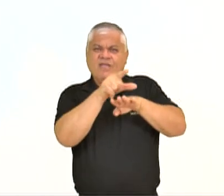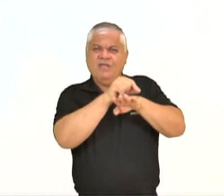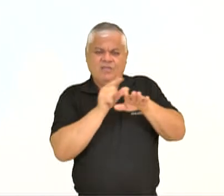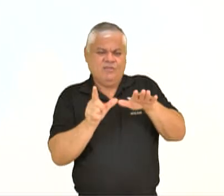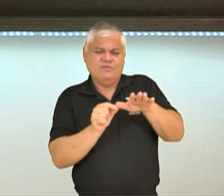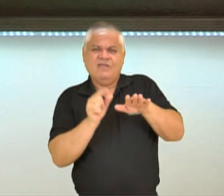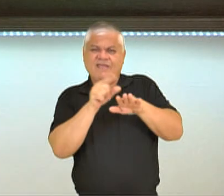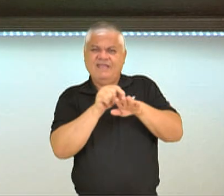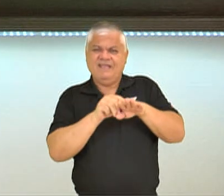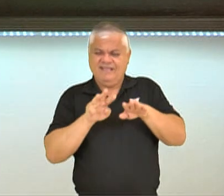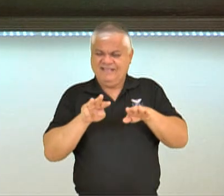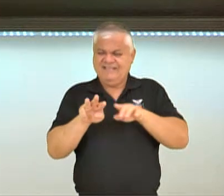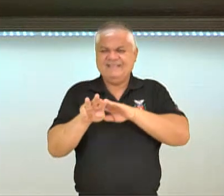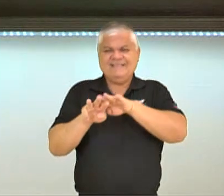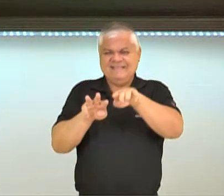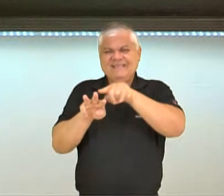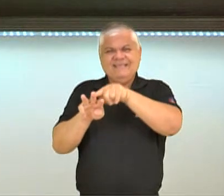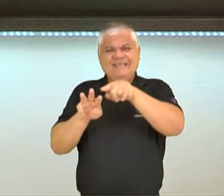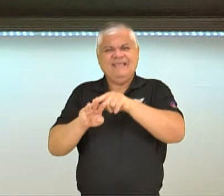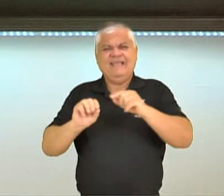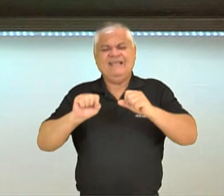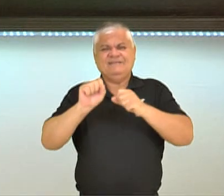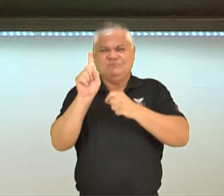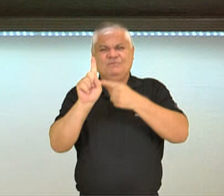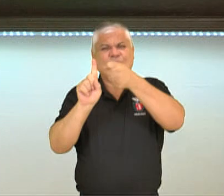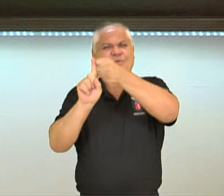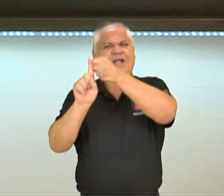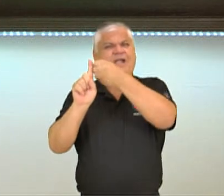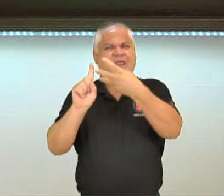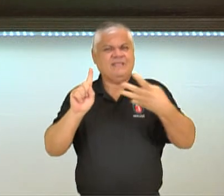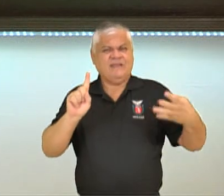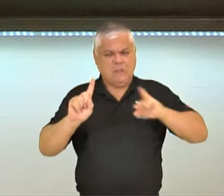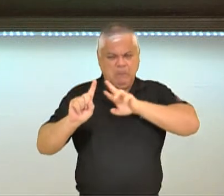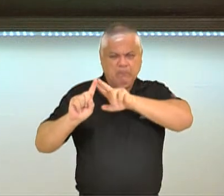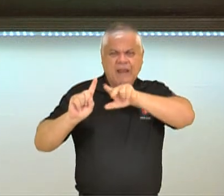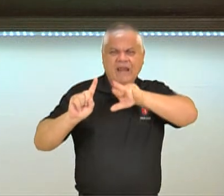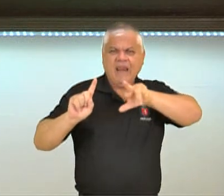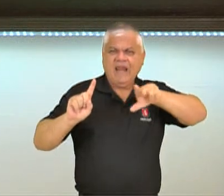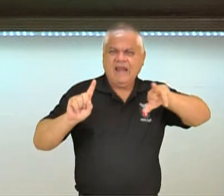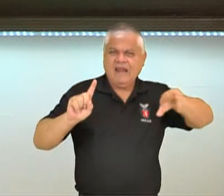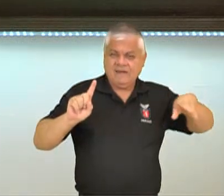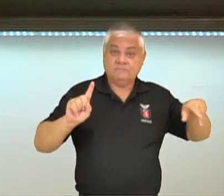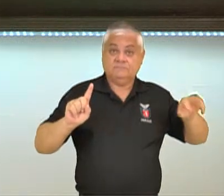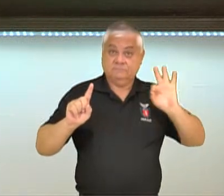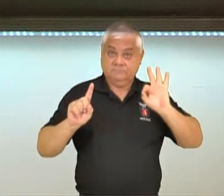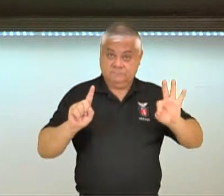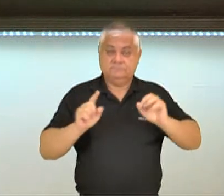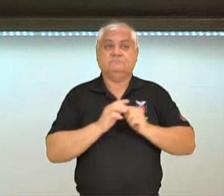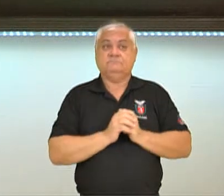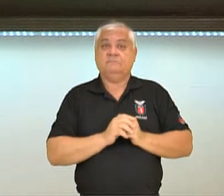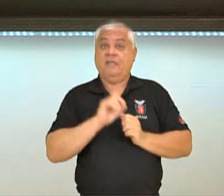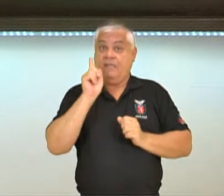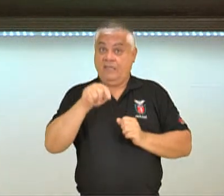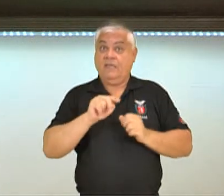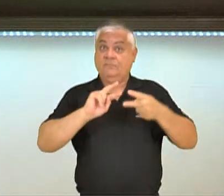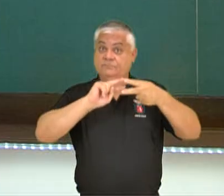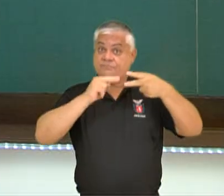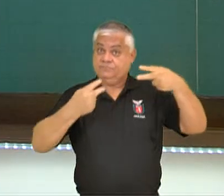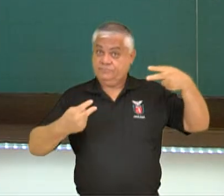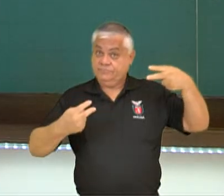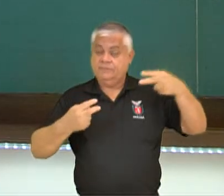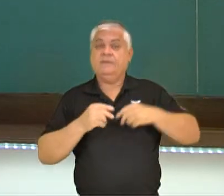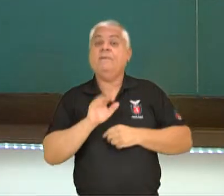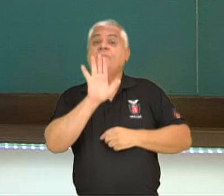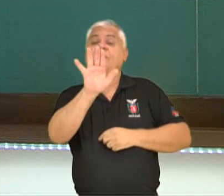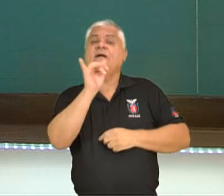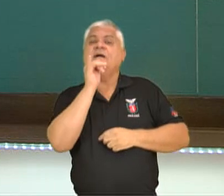que um tridente. Tá? Então, tem várias características. Um único gene, vários fenótipos. Então, é pleiotropia. Tá? Mas a gente também já